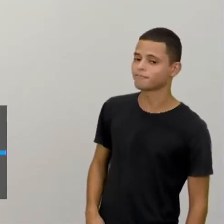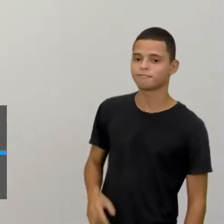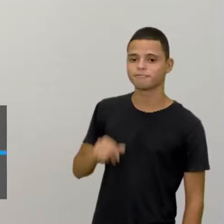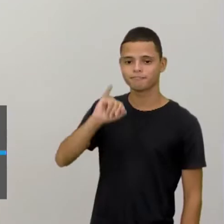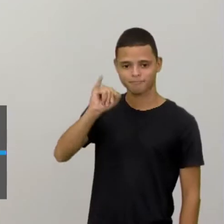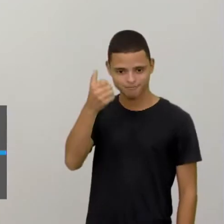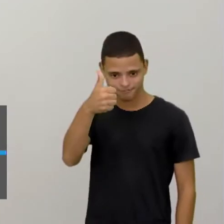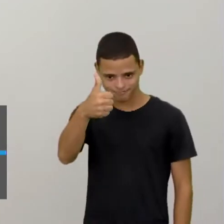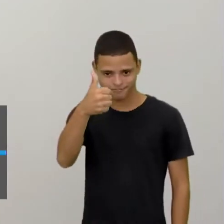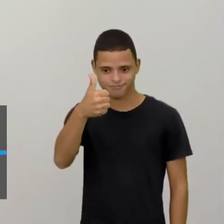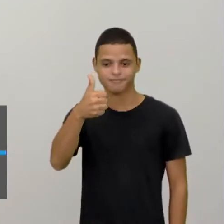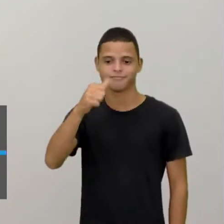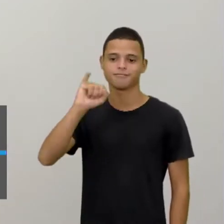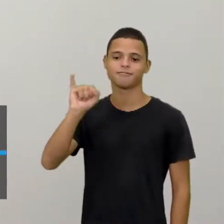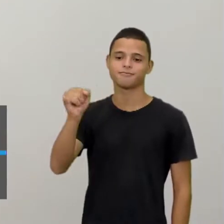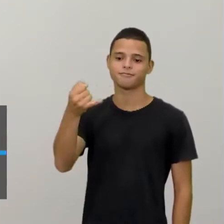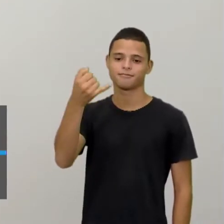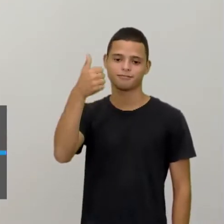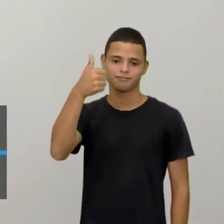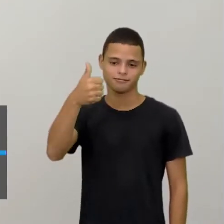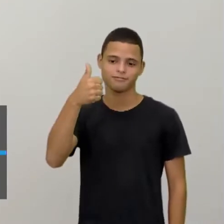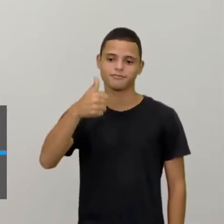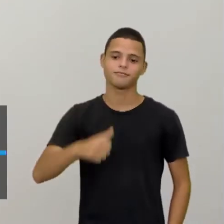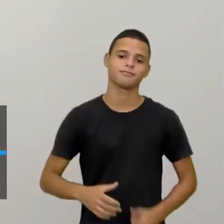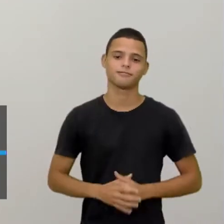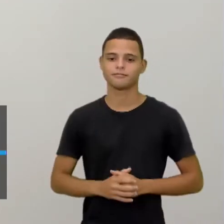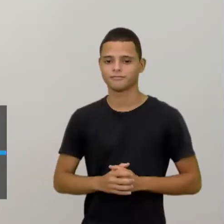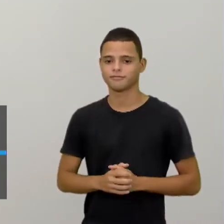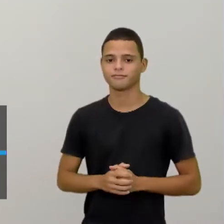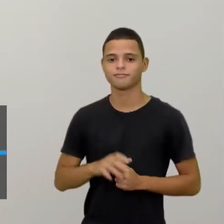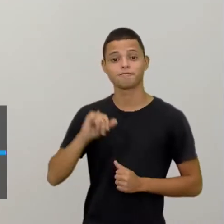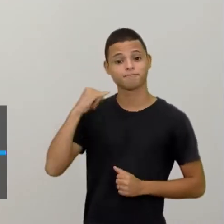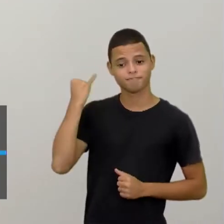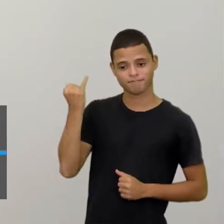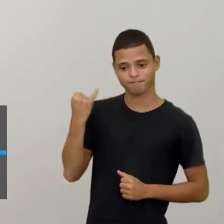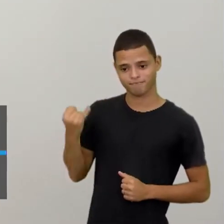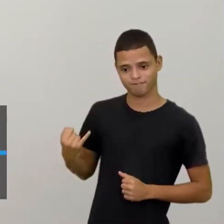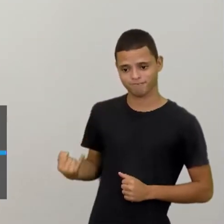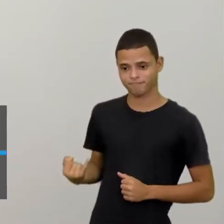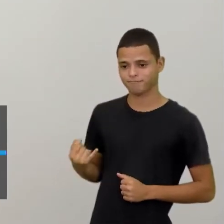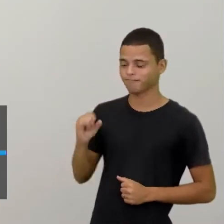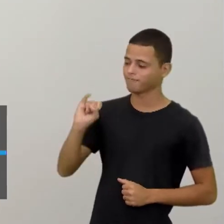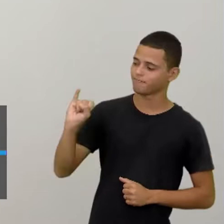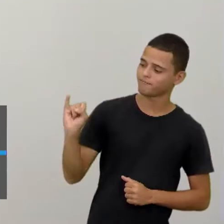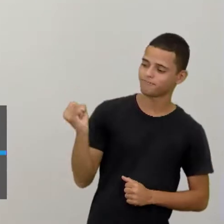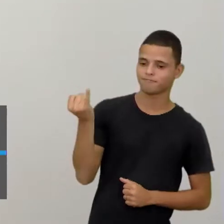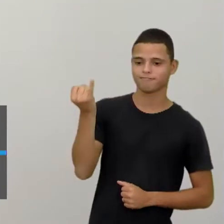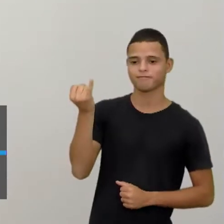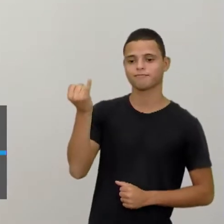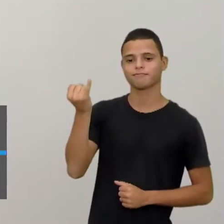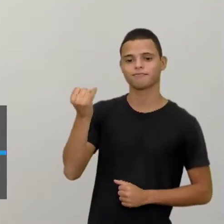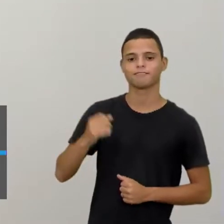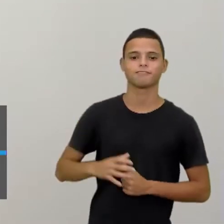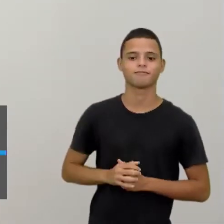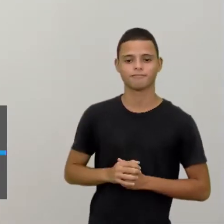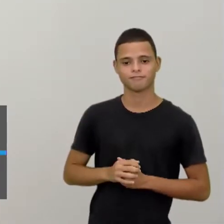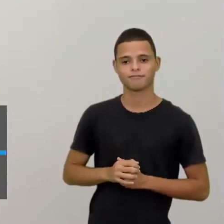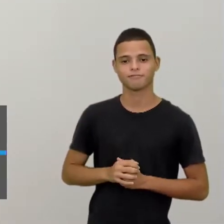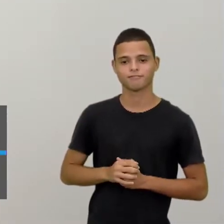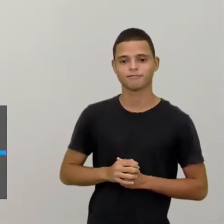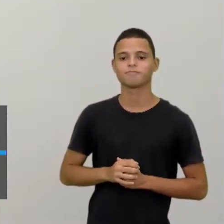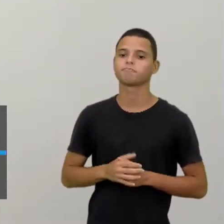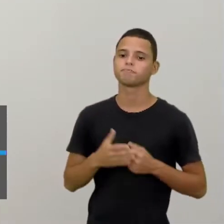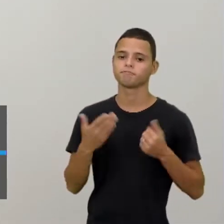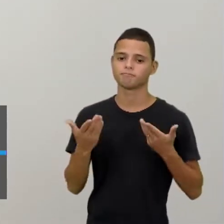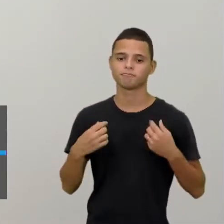esse aqui é um J. É? Ah, então é um J com cachinhos, né? Que meu cabelo é cacheado também. E é isso, né? Estou com uma